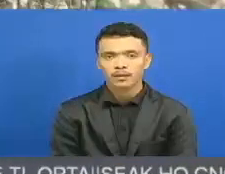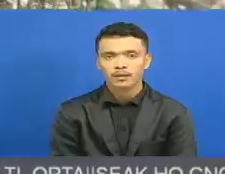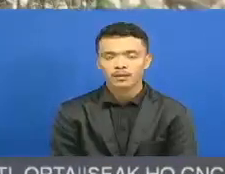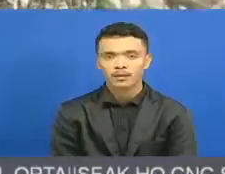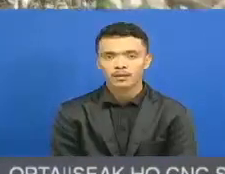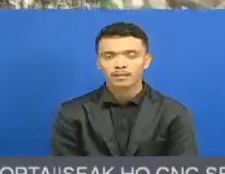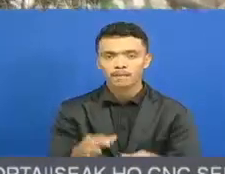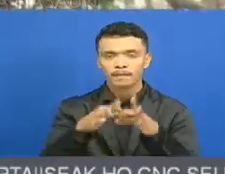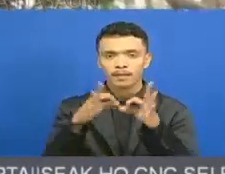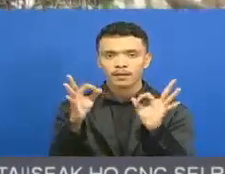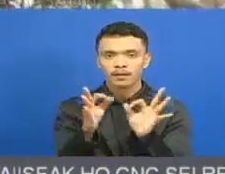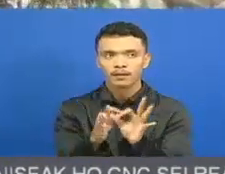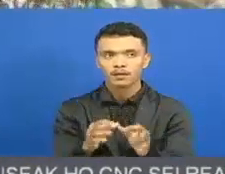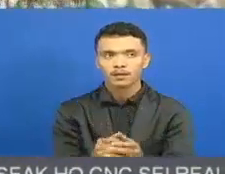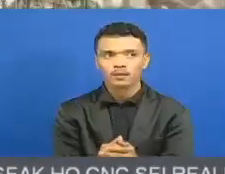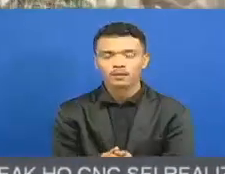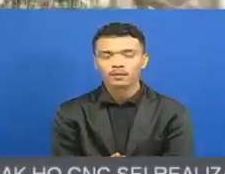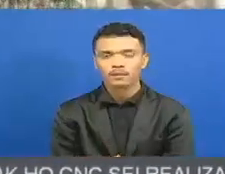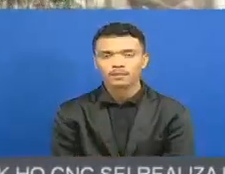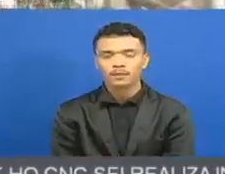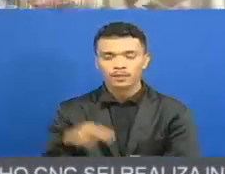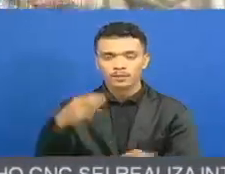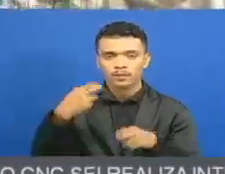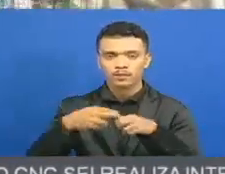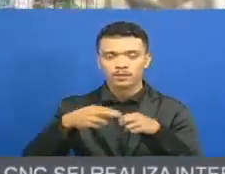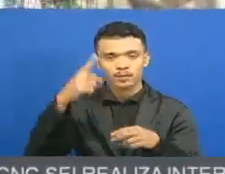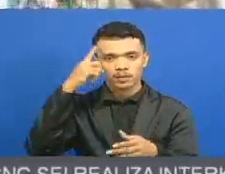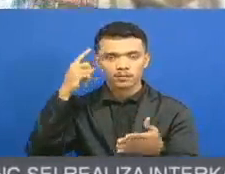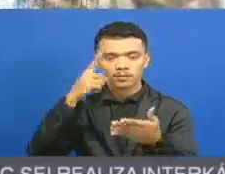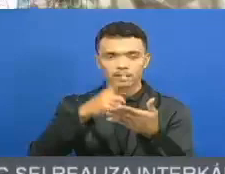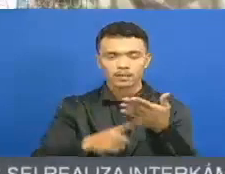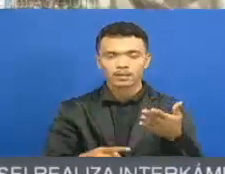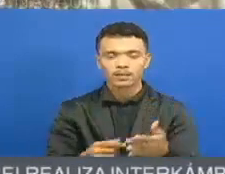matins, nous sommes tous les